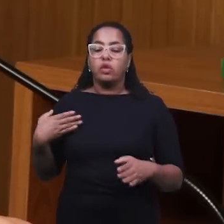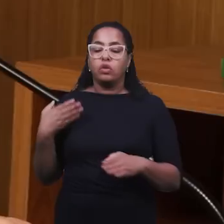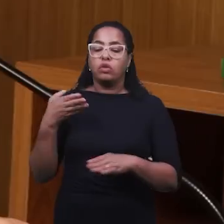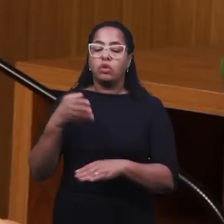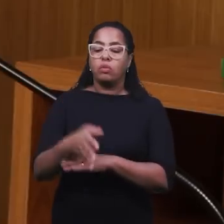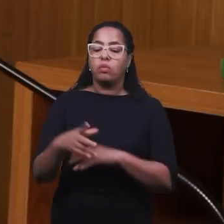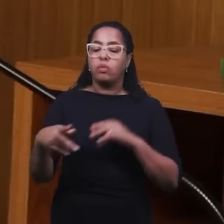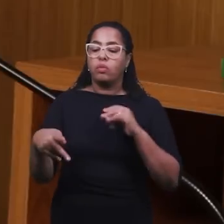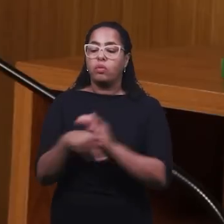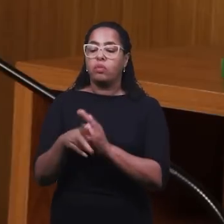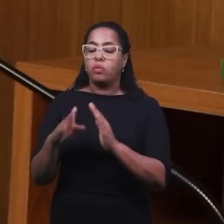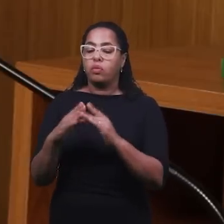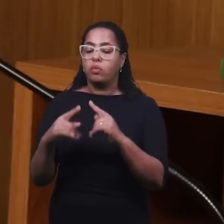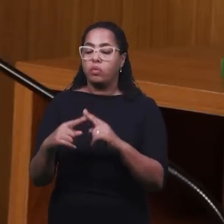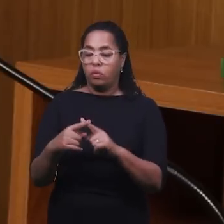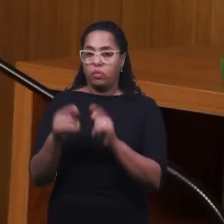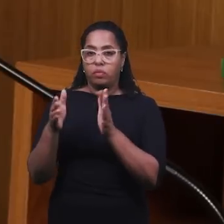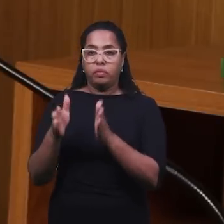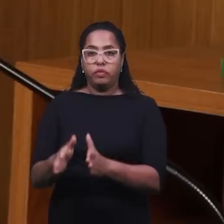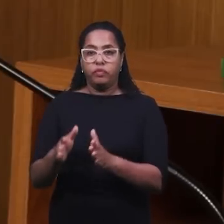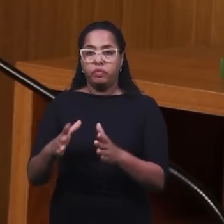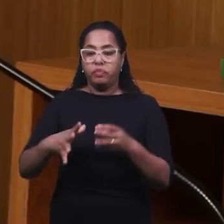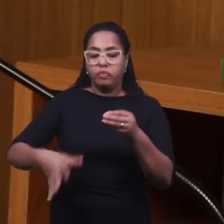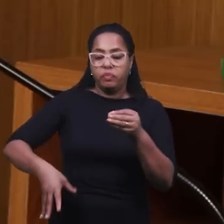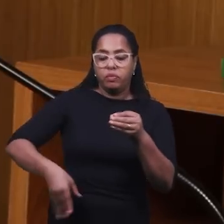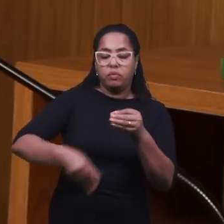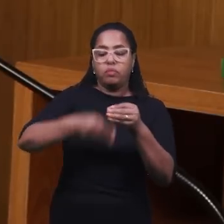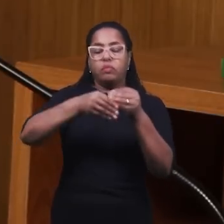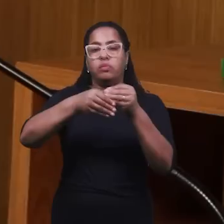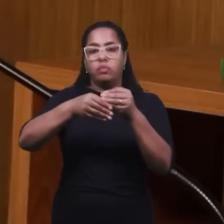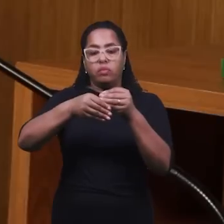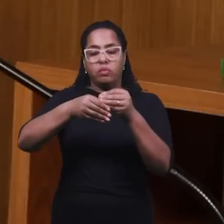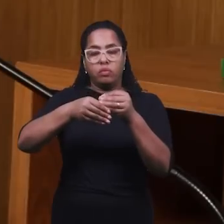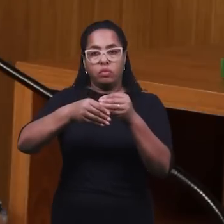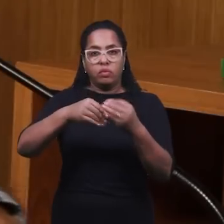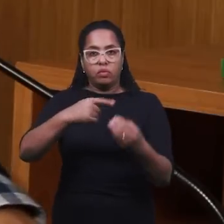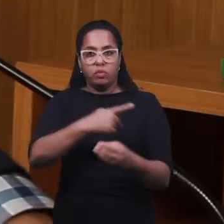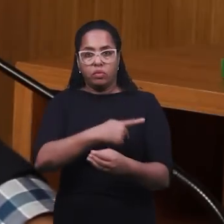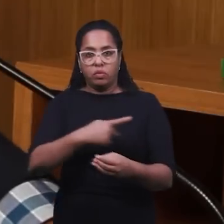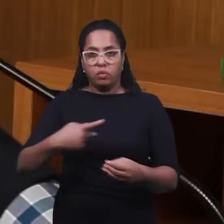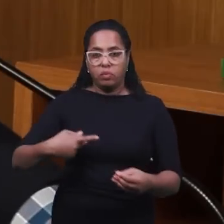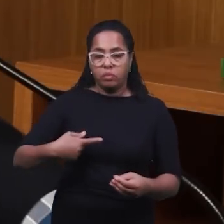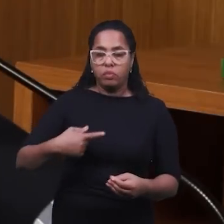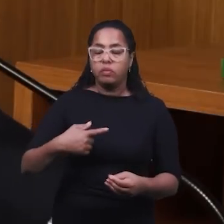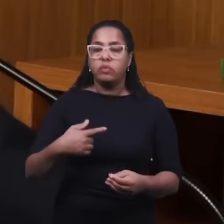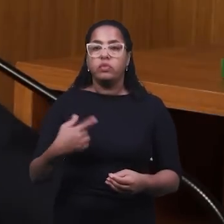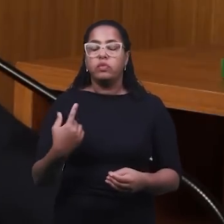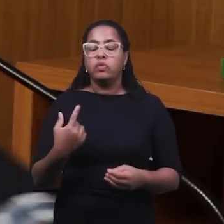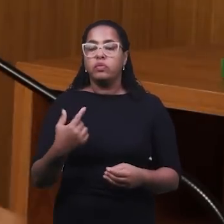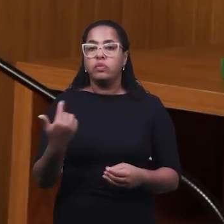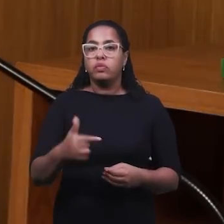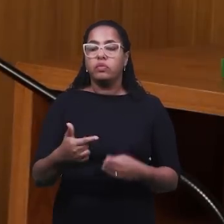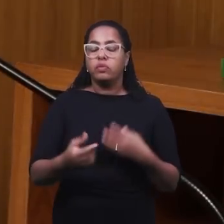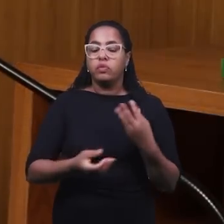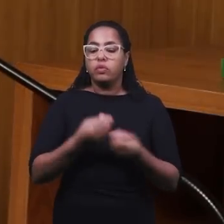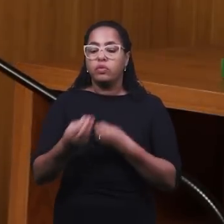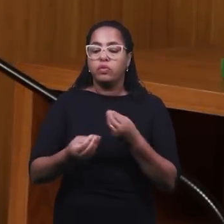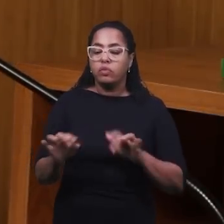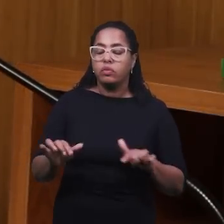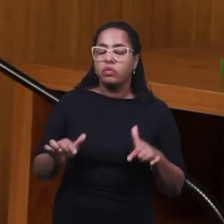8.000. Então, isso foi muito importante na vida da igreja, porque